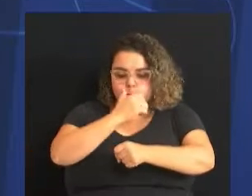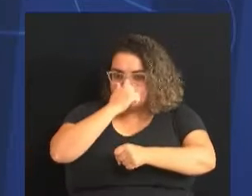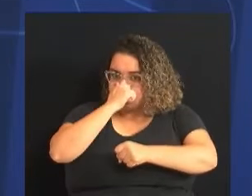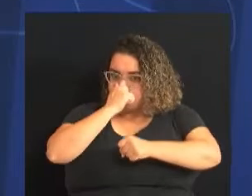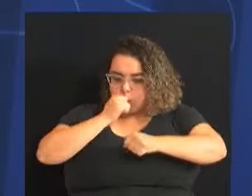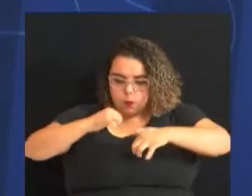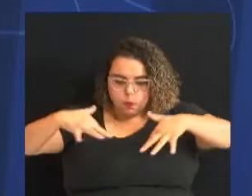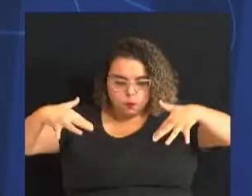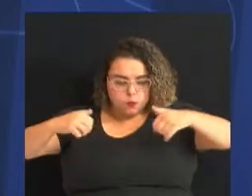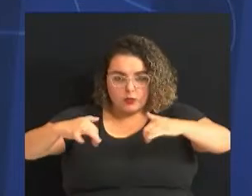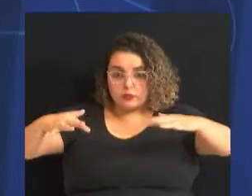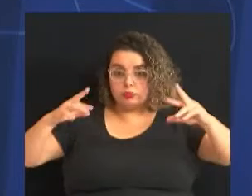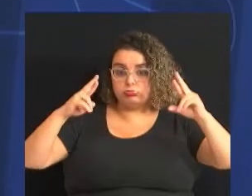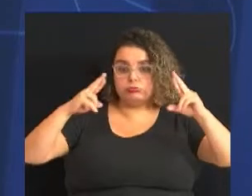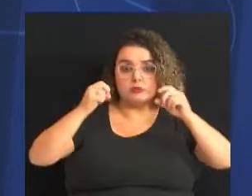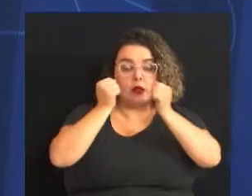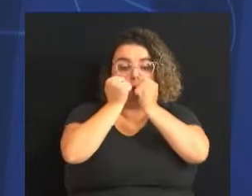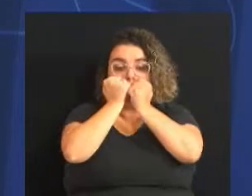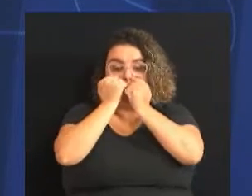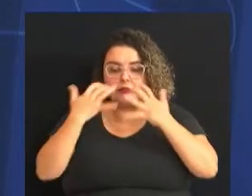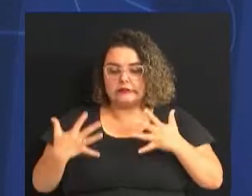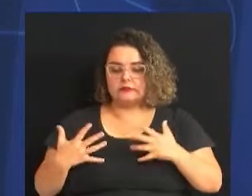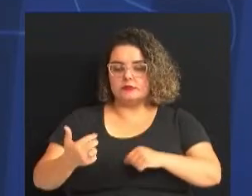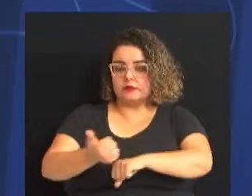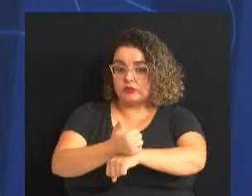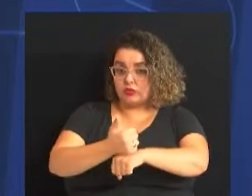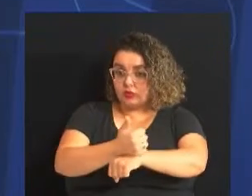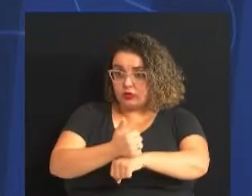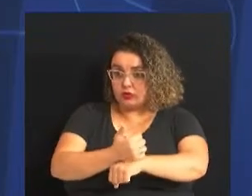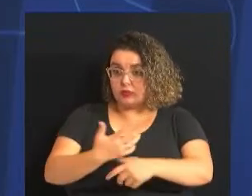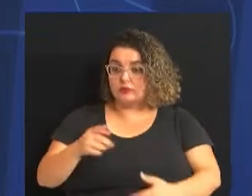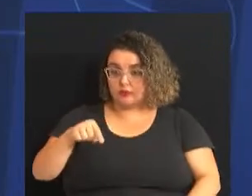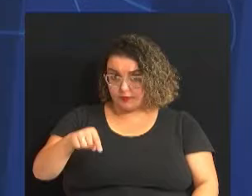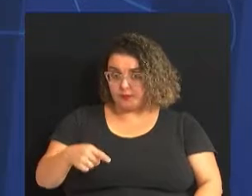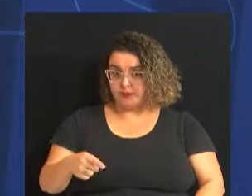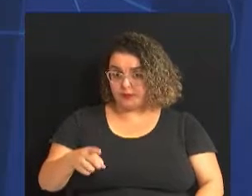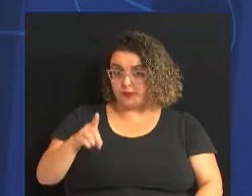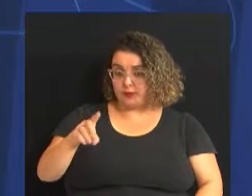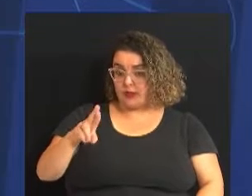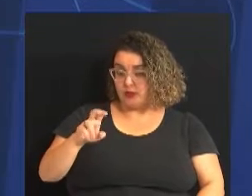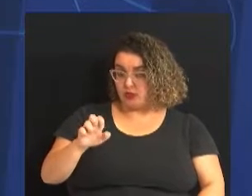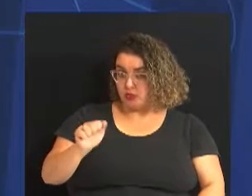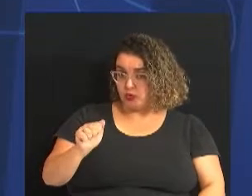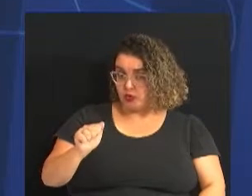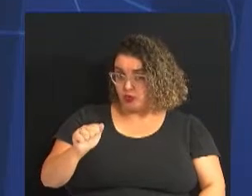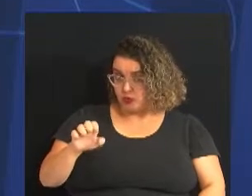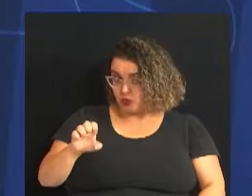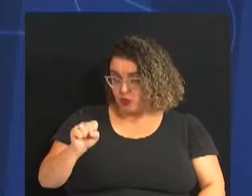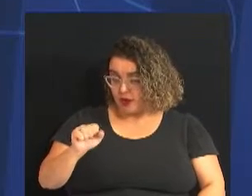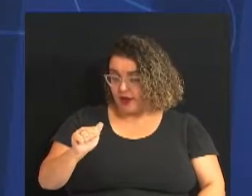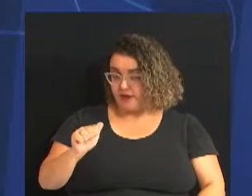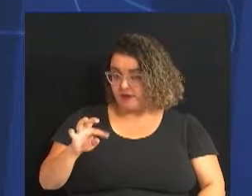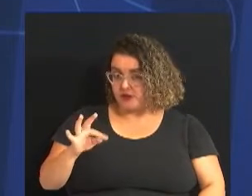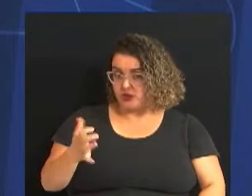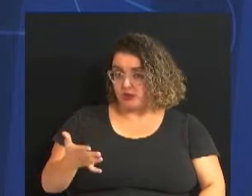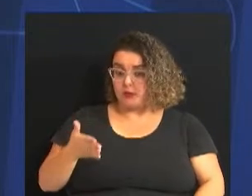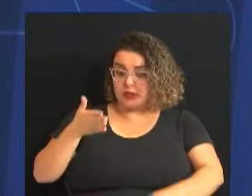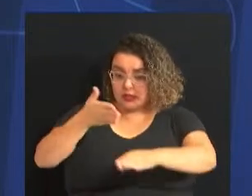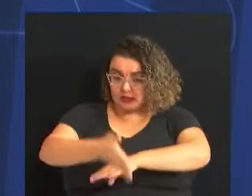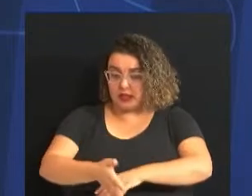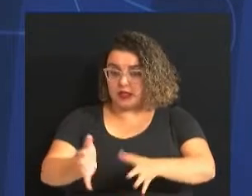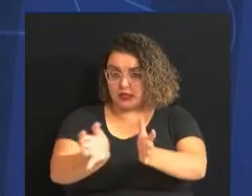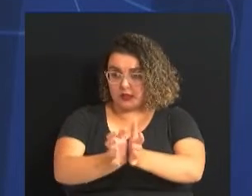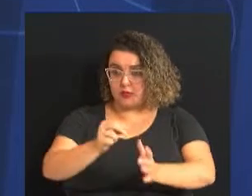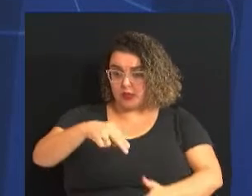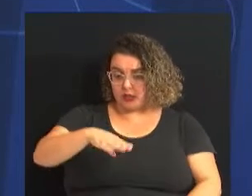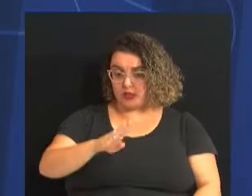imagina a expectativa desses jovens jogadores de serem draftados para entrar num time da NBA. Então fica lotado